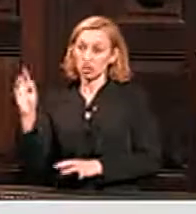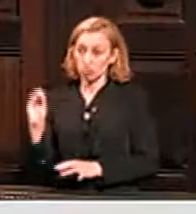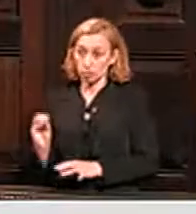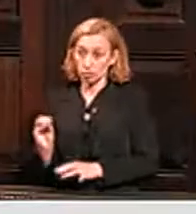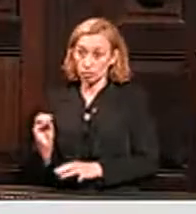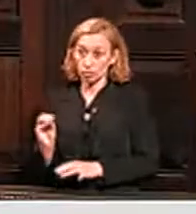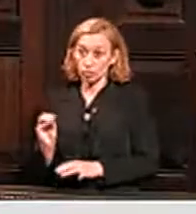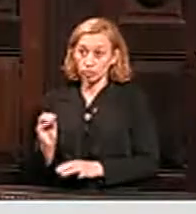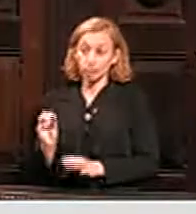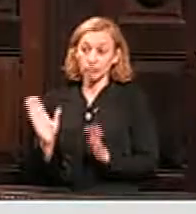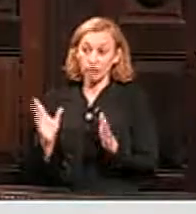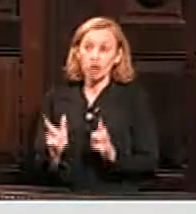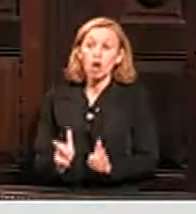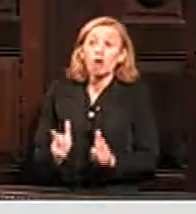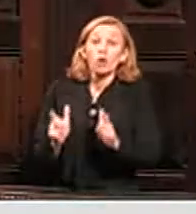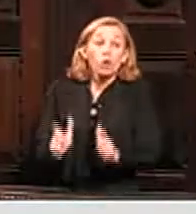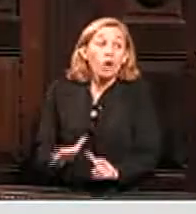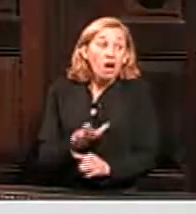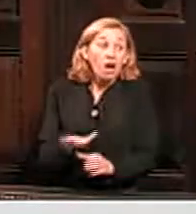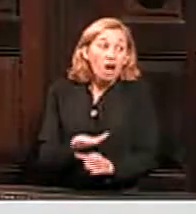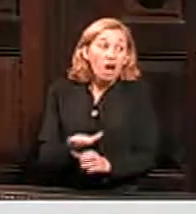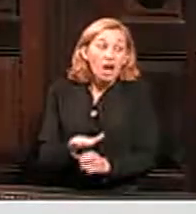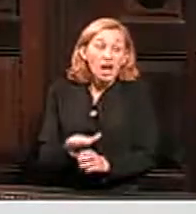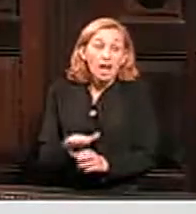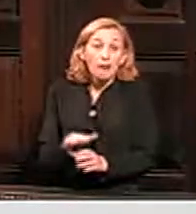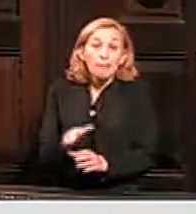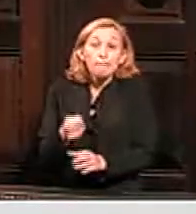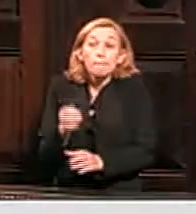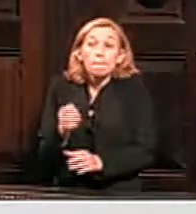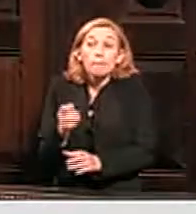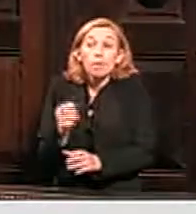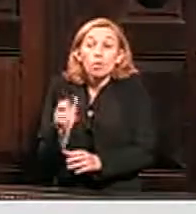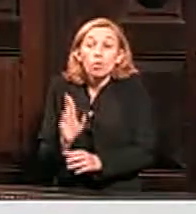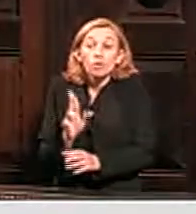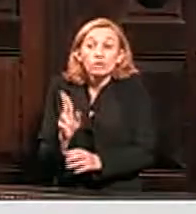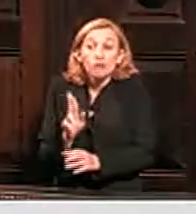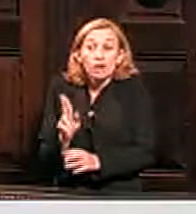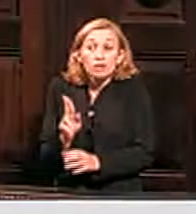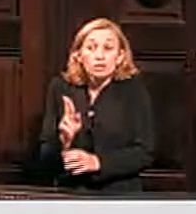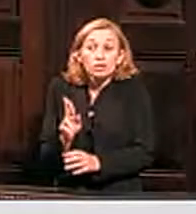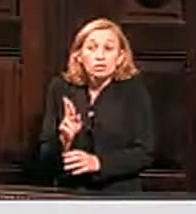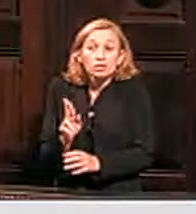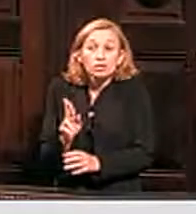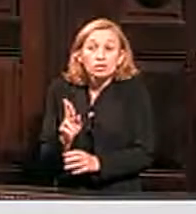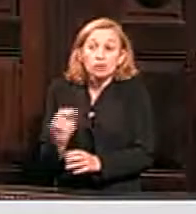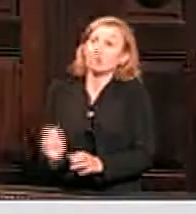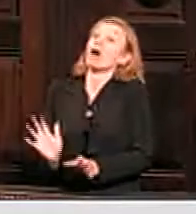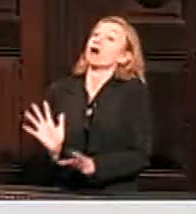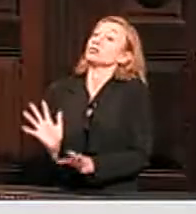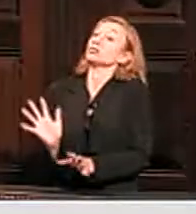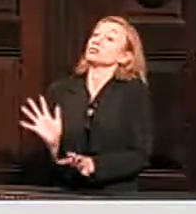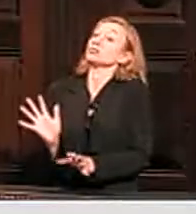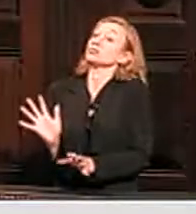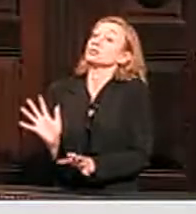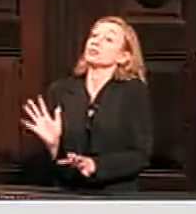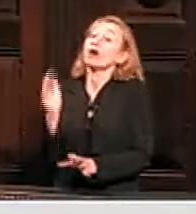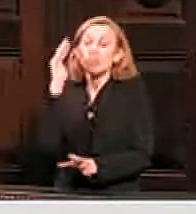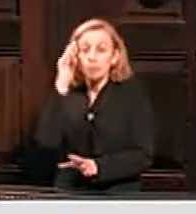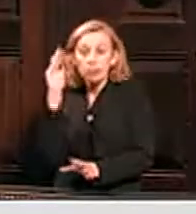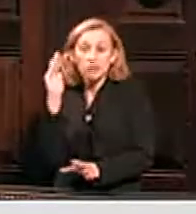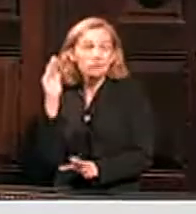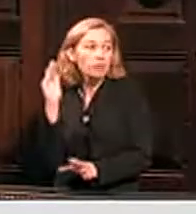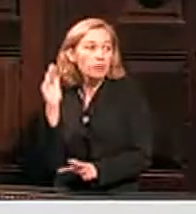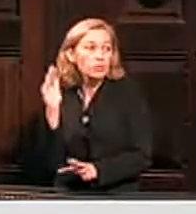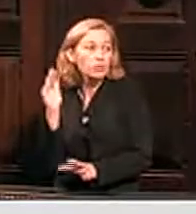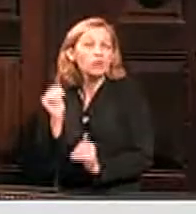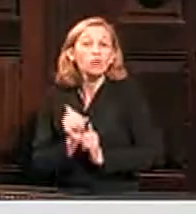Um setor pouco eficiente, muito poluente, muito caro, principalmente porque é